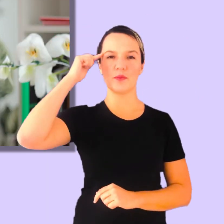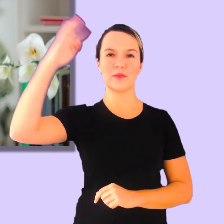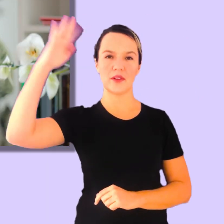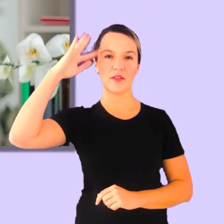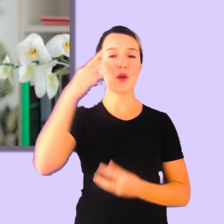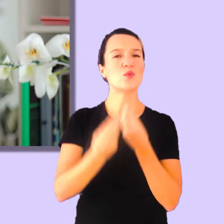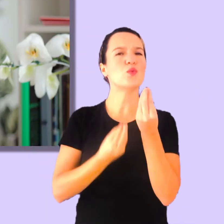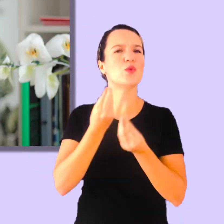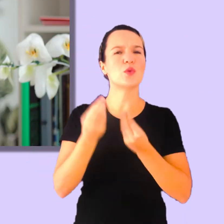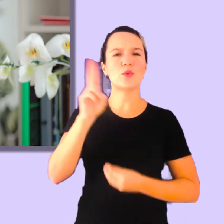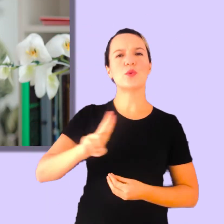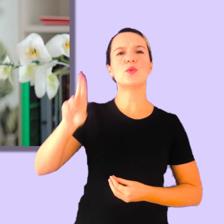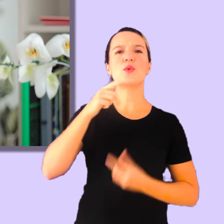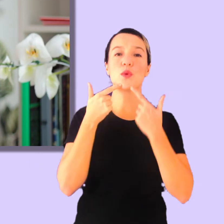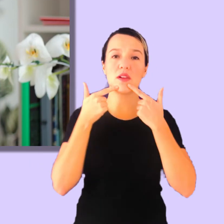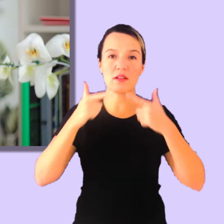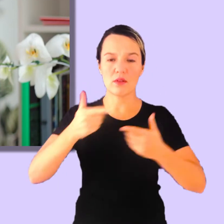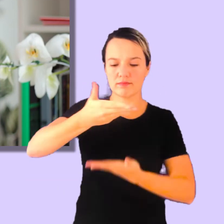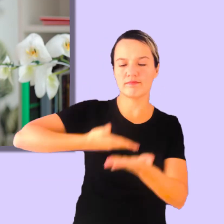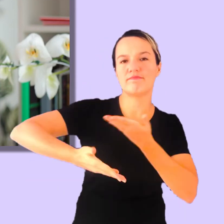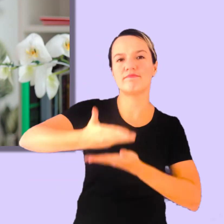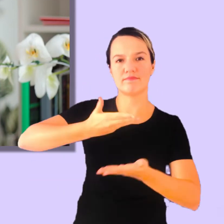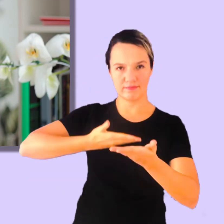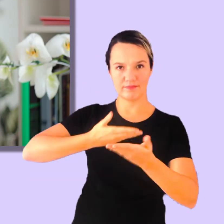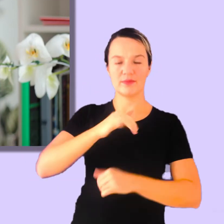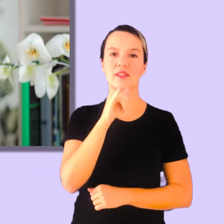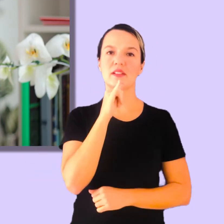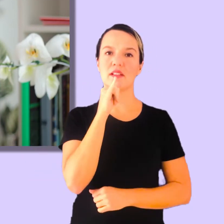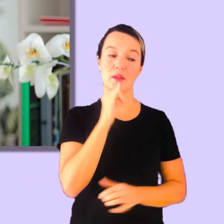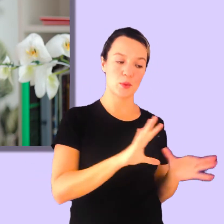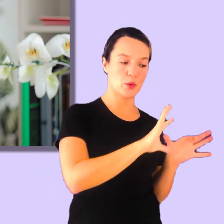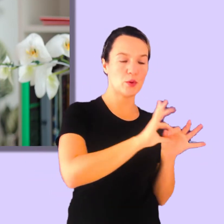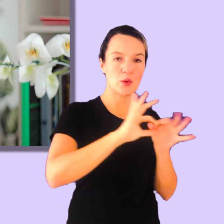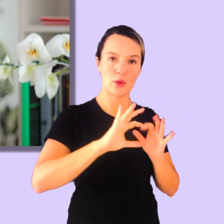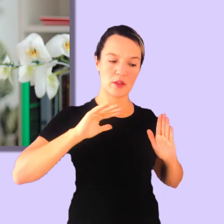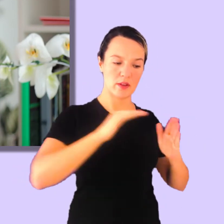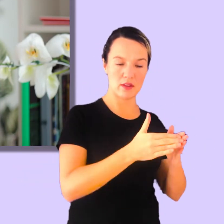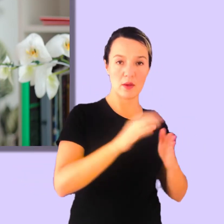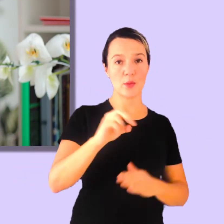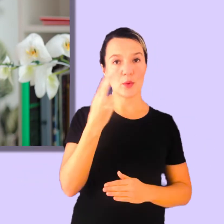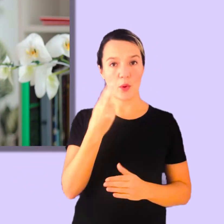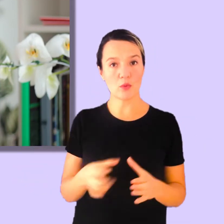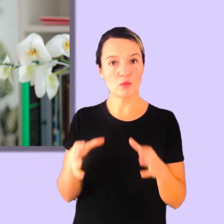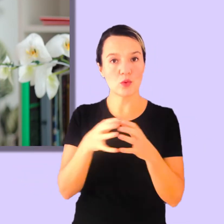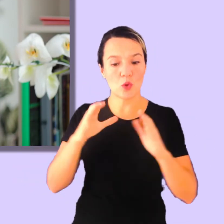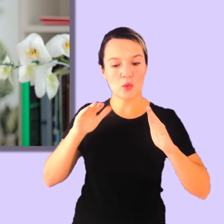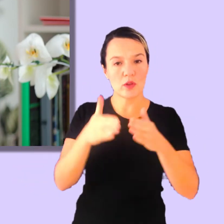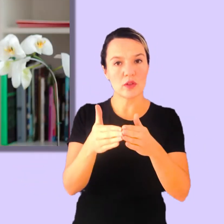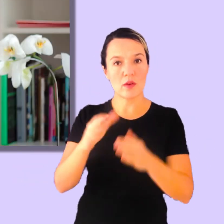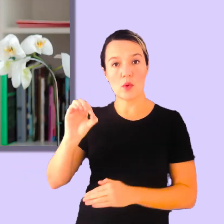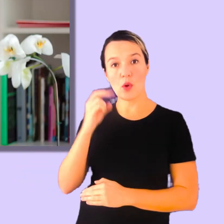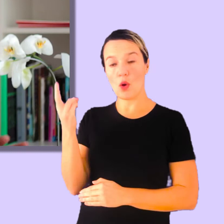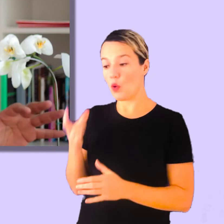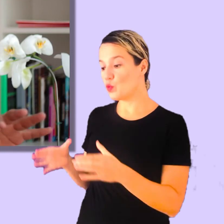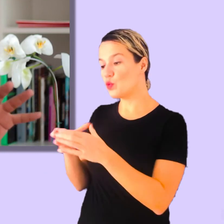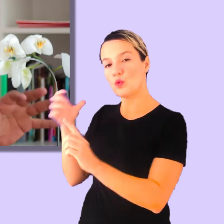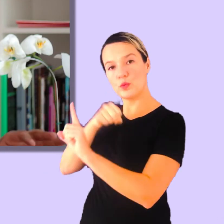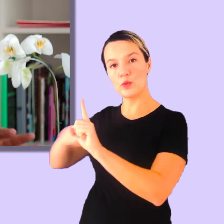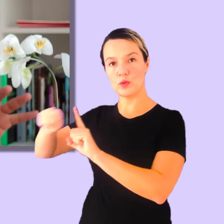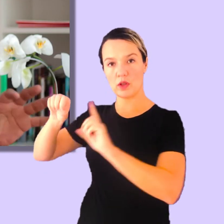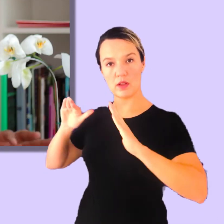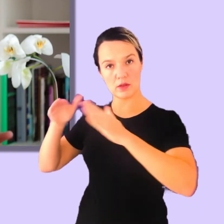de se pensar os usos da linguagem em contextos específicos, grupos específicos, com estratificações sociais específicas,